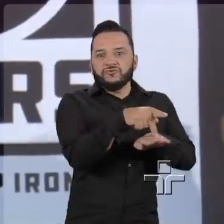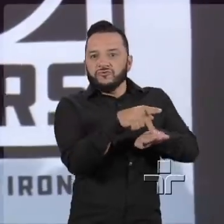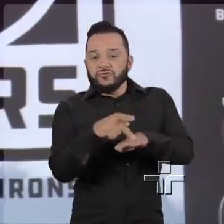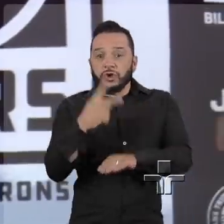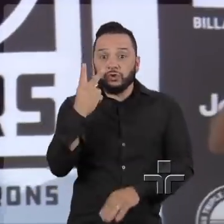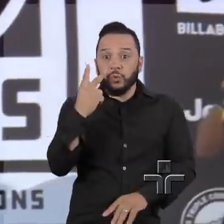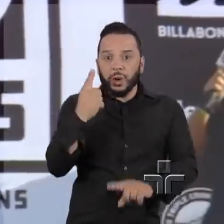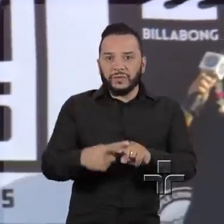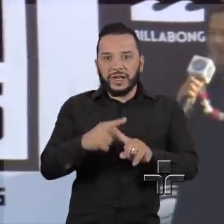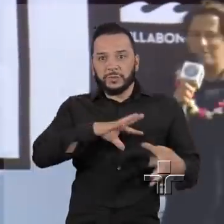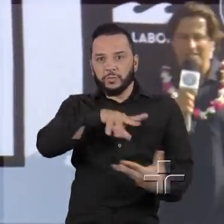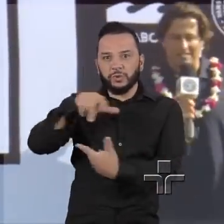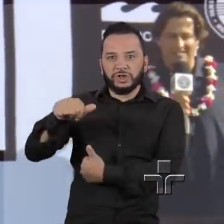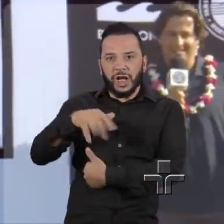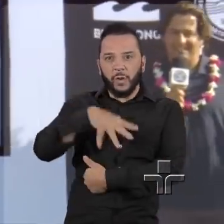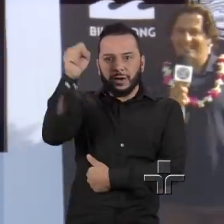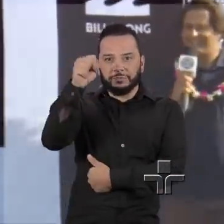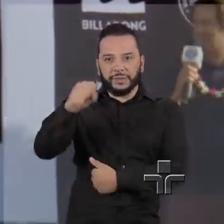vez.